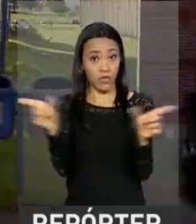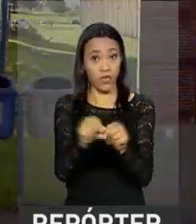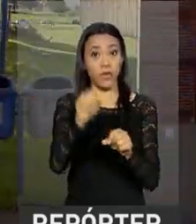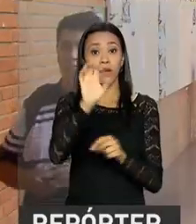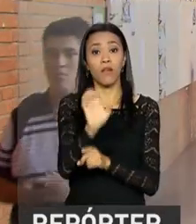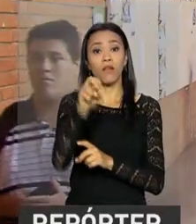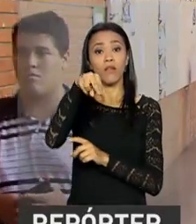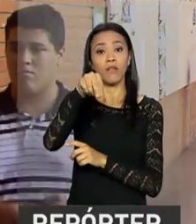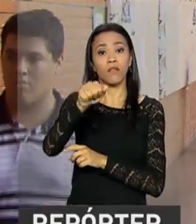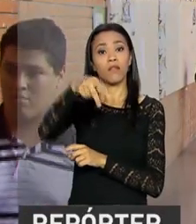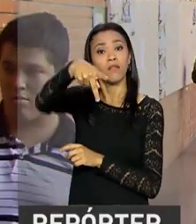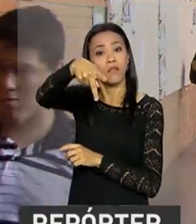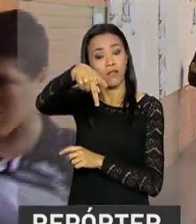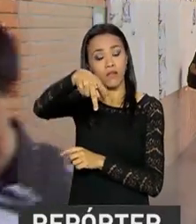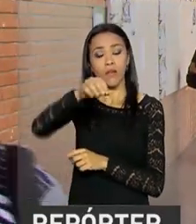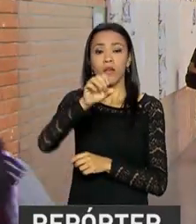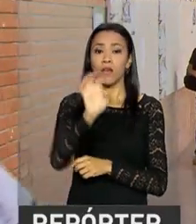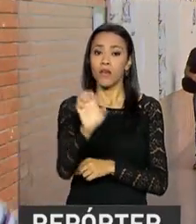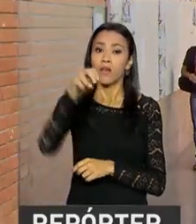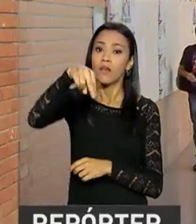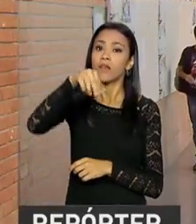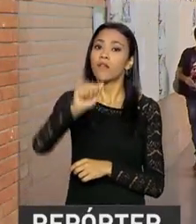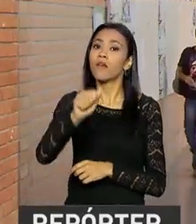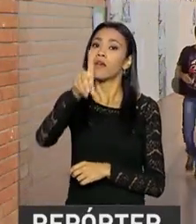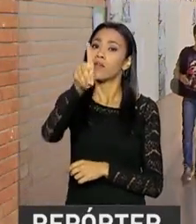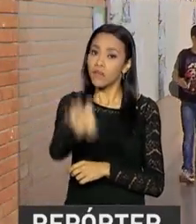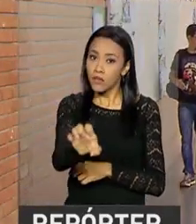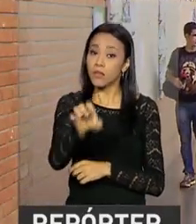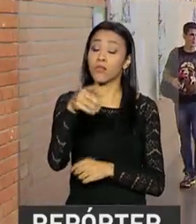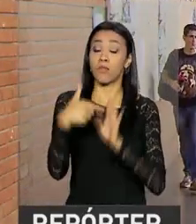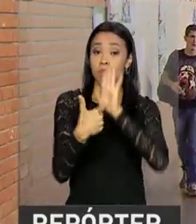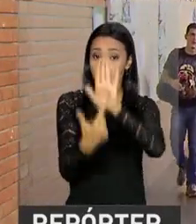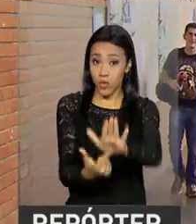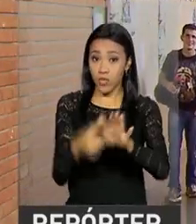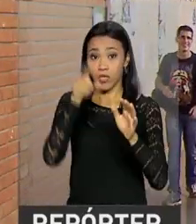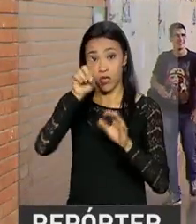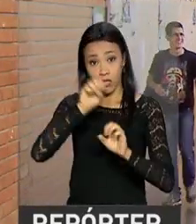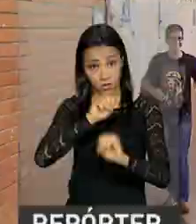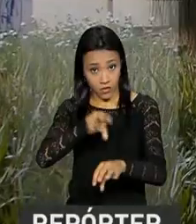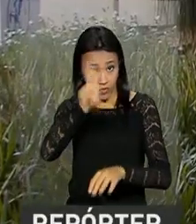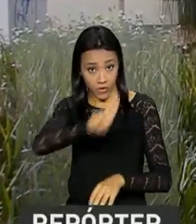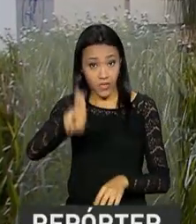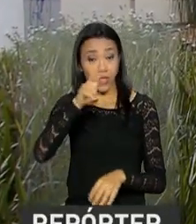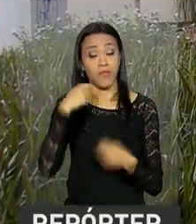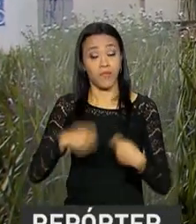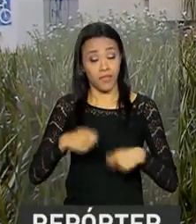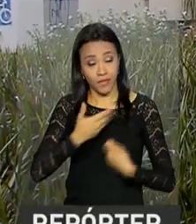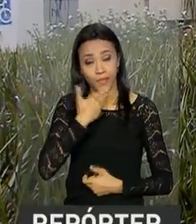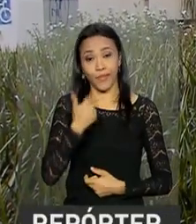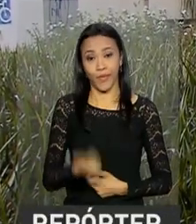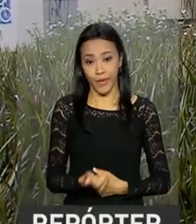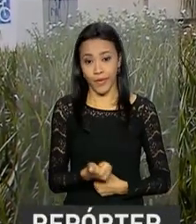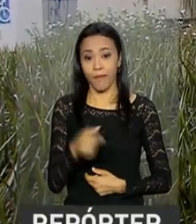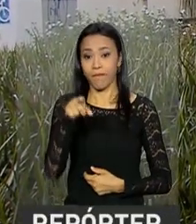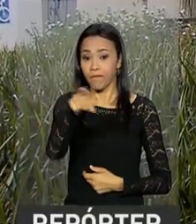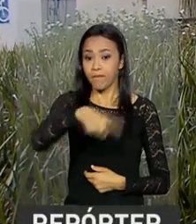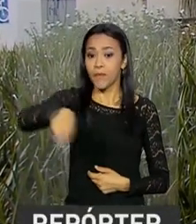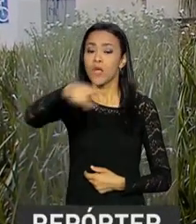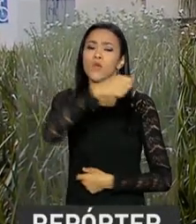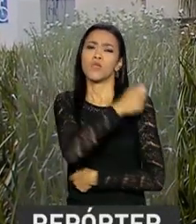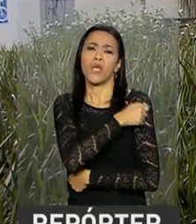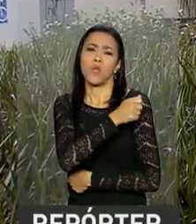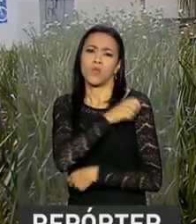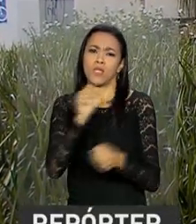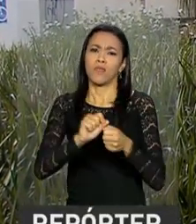de estudantes os resultados mostram que o ensino superior brasileiro precisa melhorar a média dos Estudantes que fizeram o